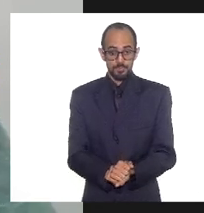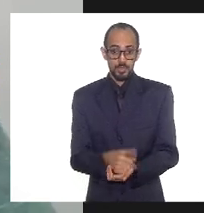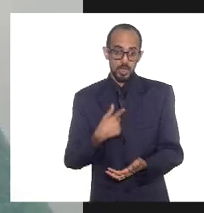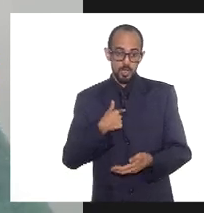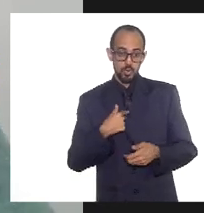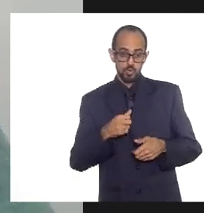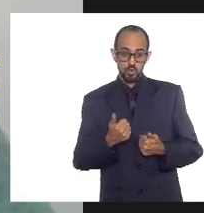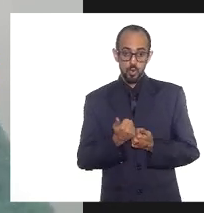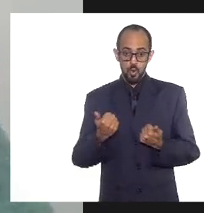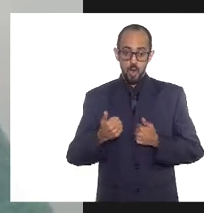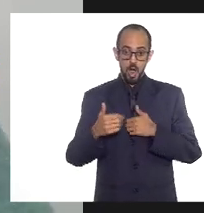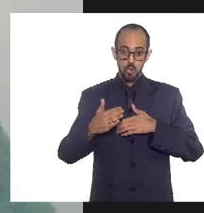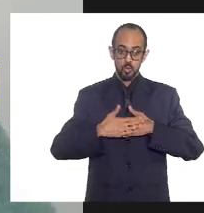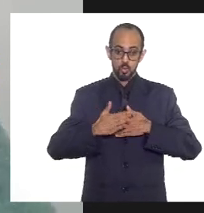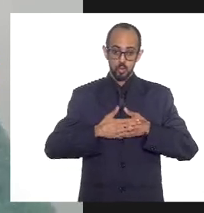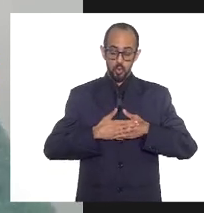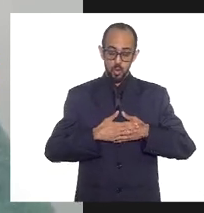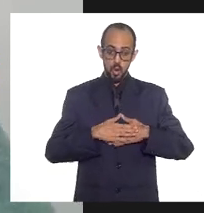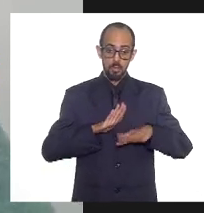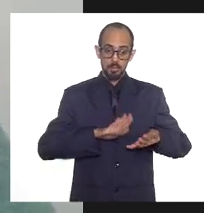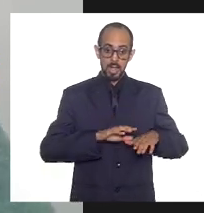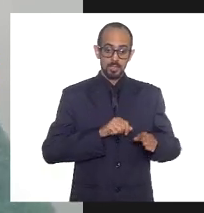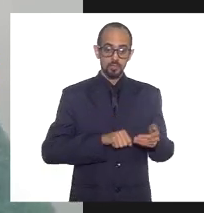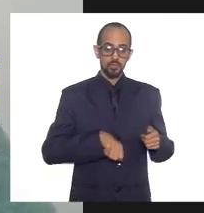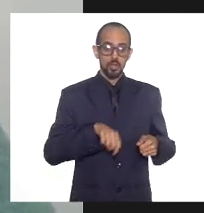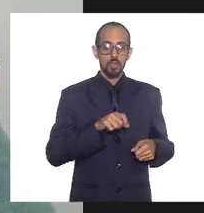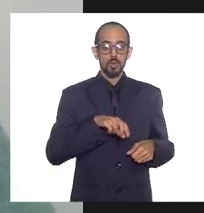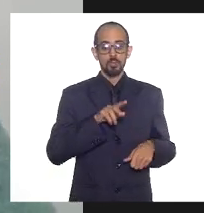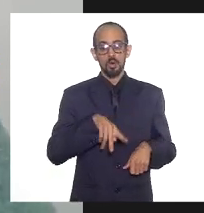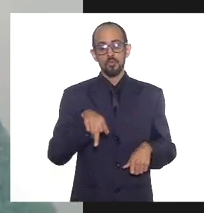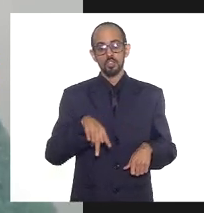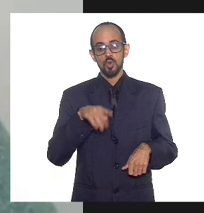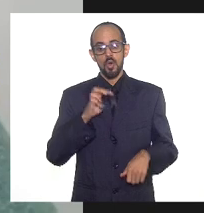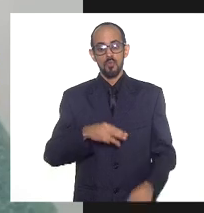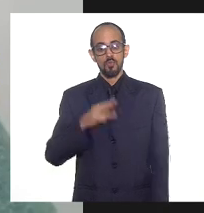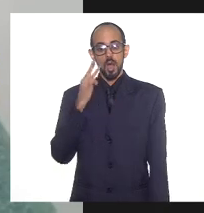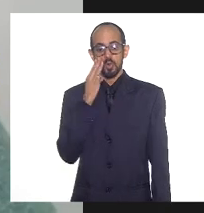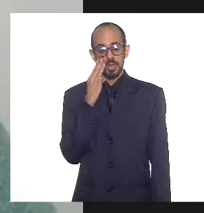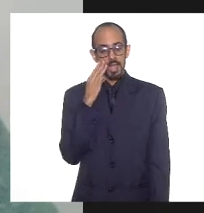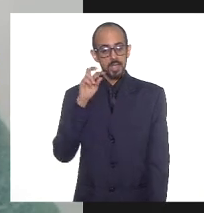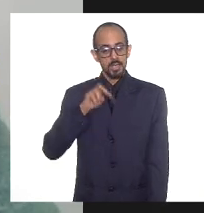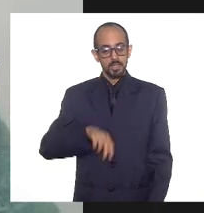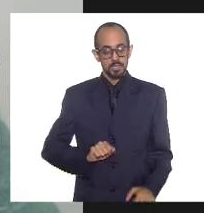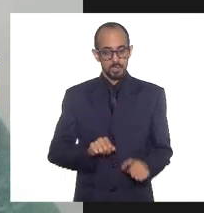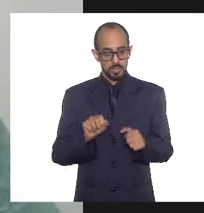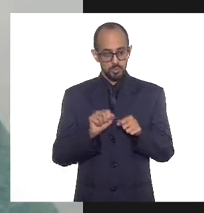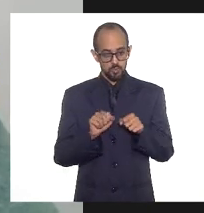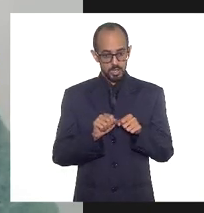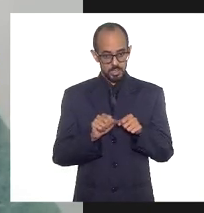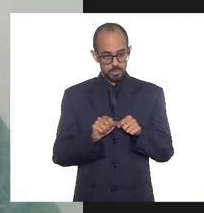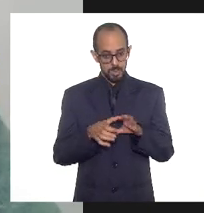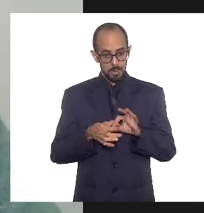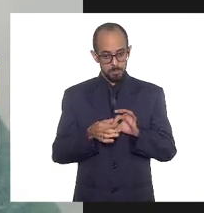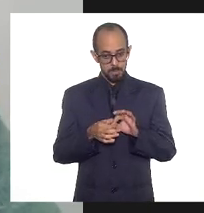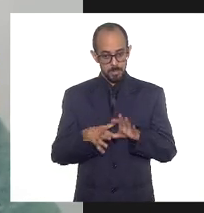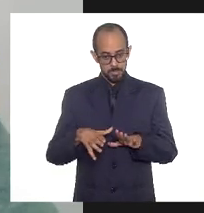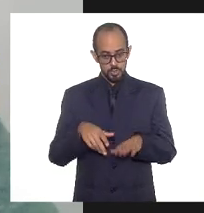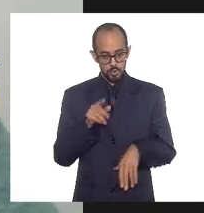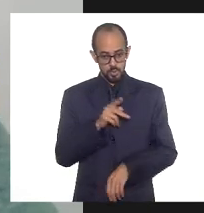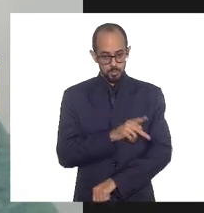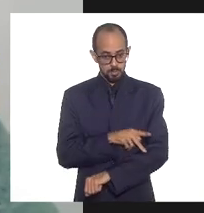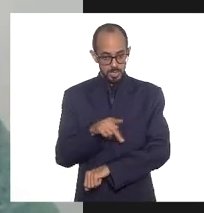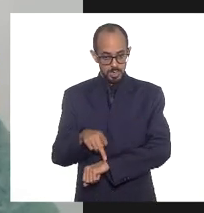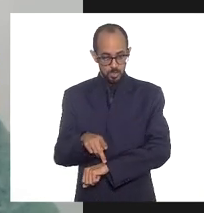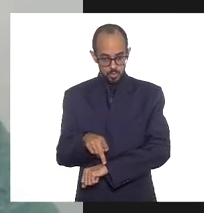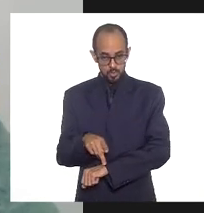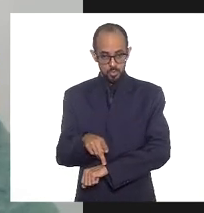uma PEC feita pelo professor Valdec, para permitir que a pedagoga, que é